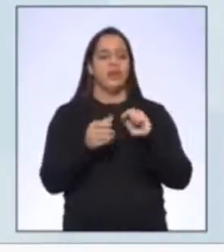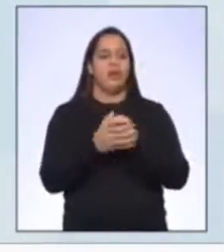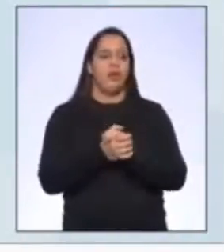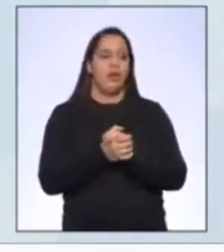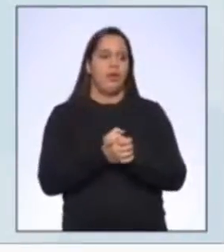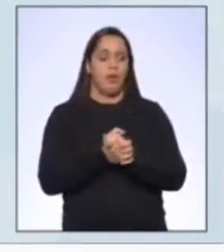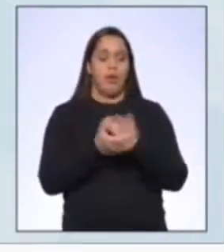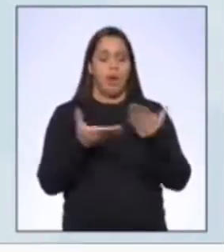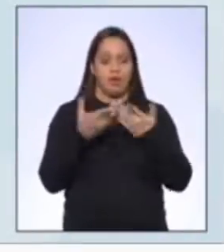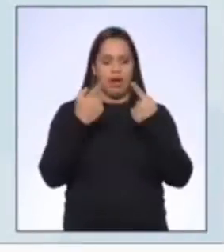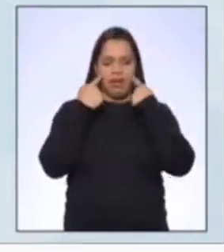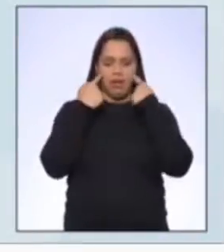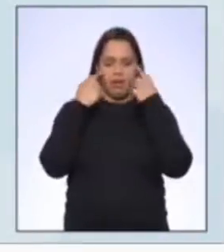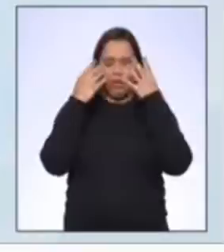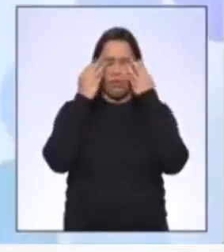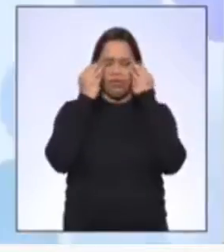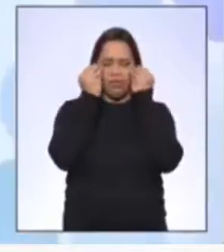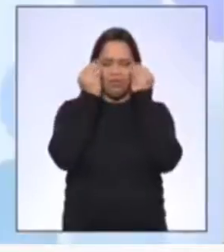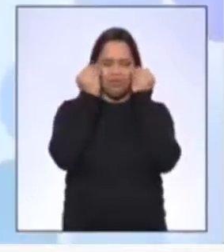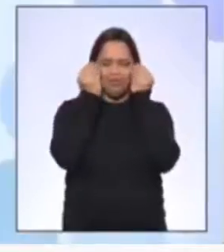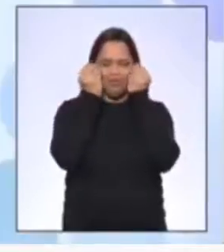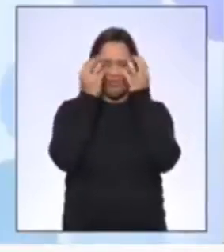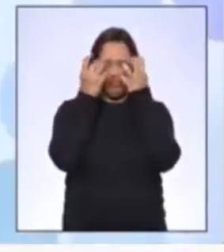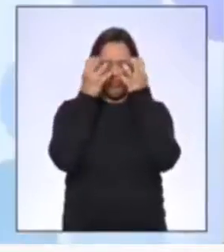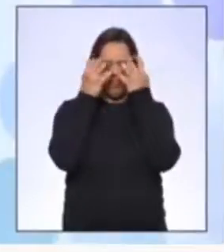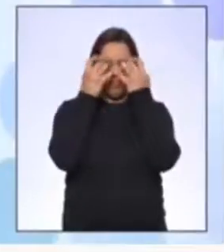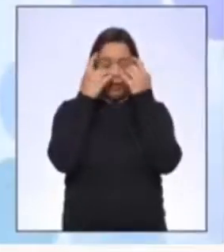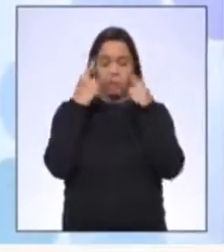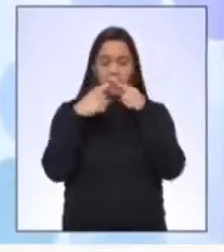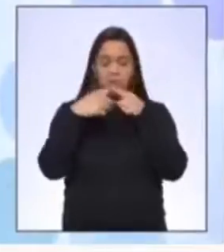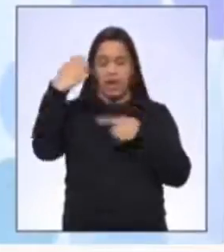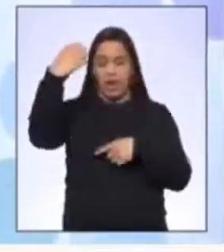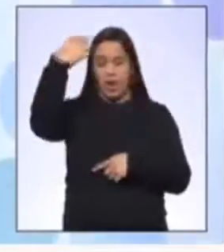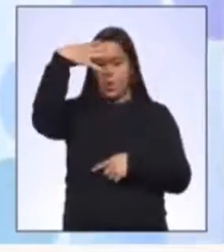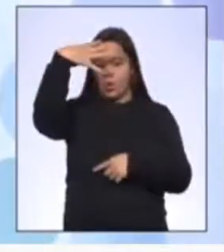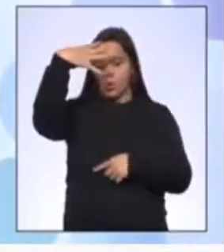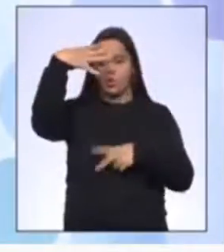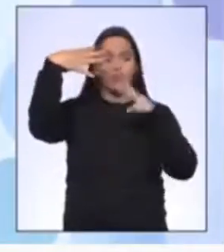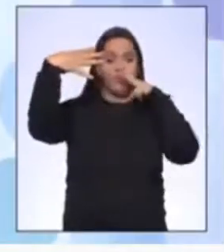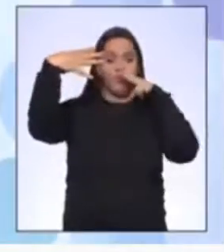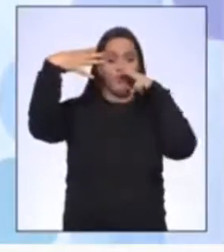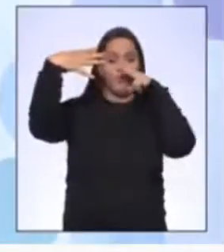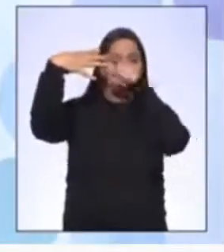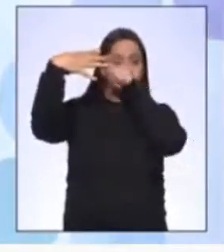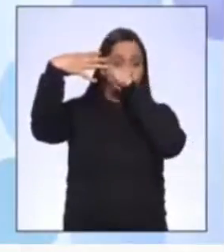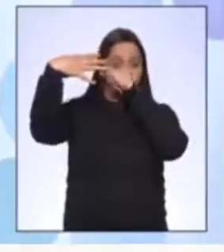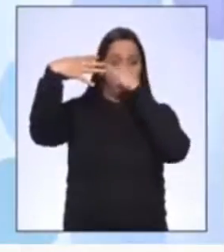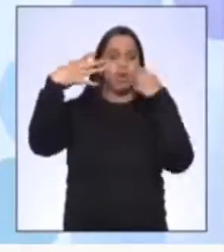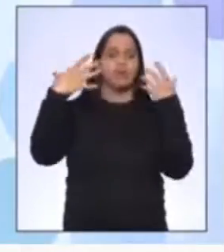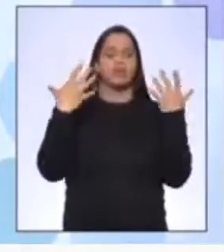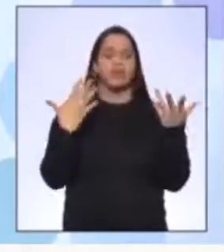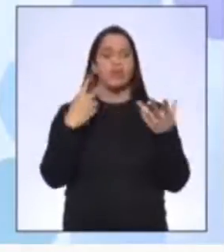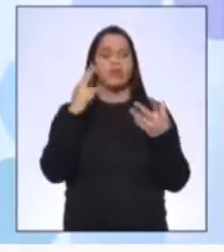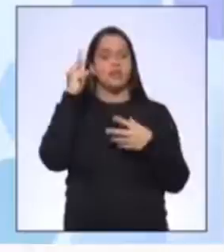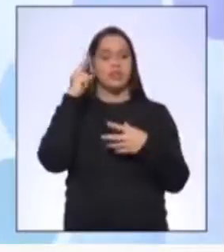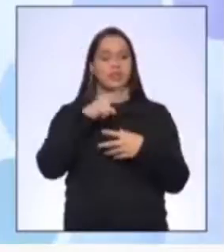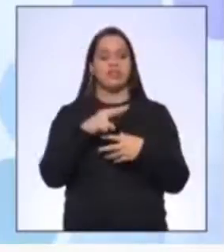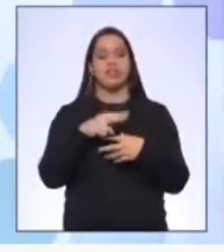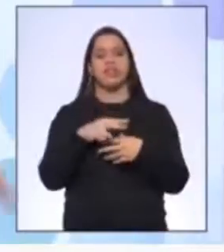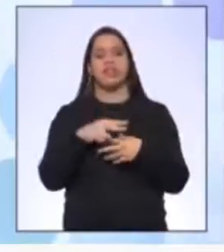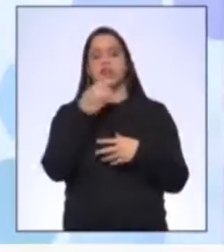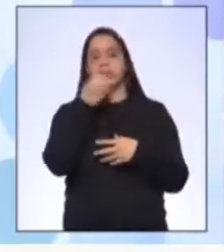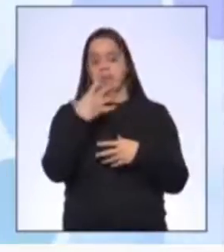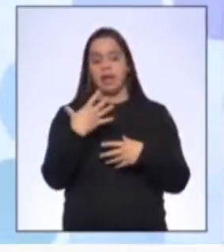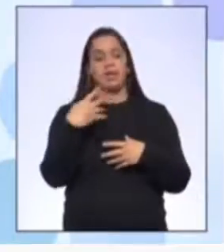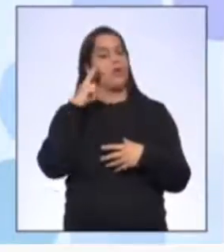agora eu não tô conseguindo enxergar direito galera porque a luz que a gente recebe aqui é muito forte né para vocês verem a gente legal